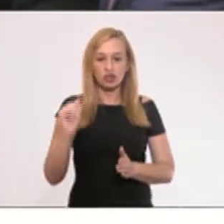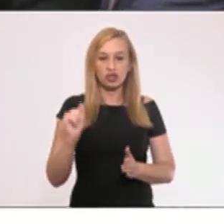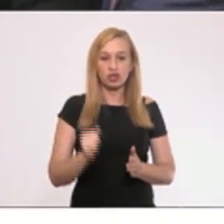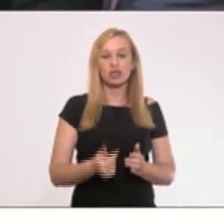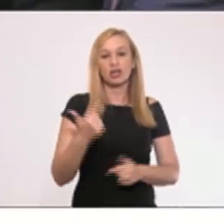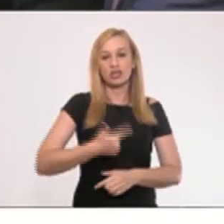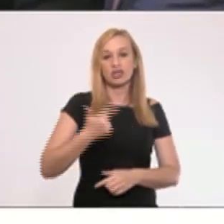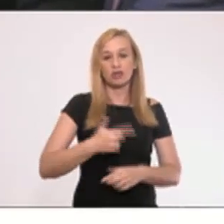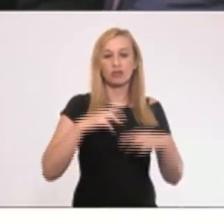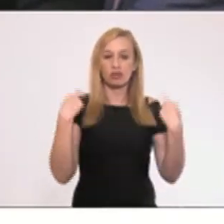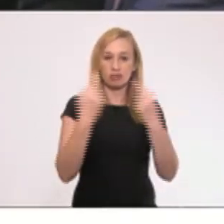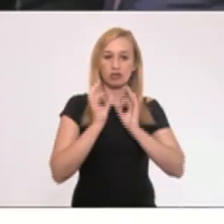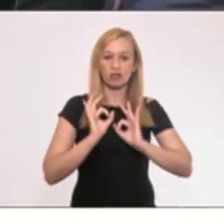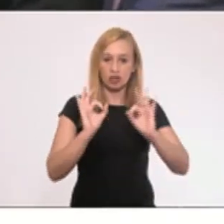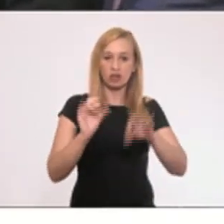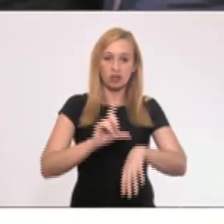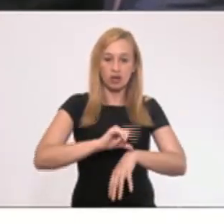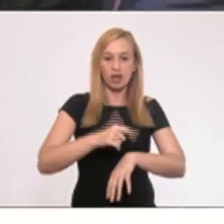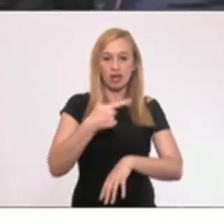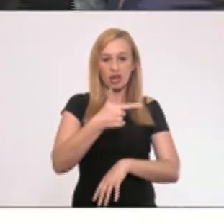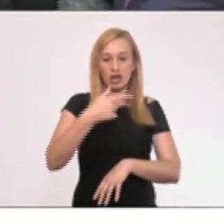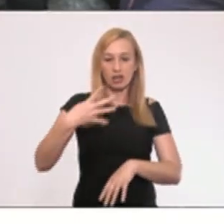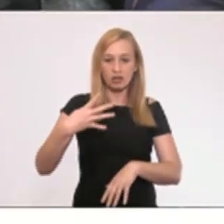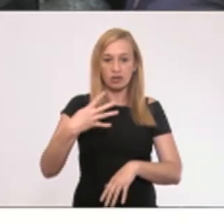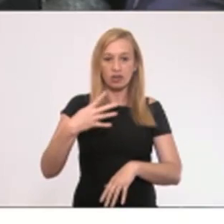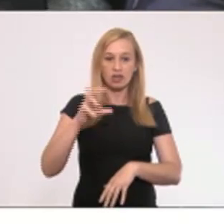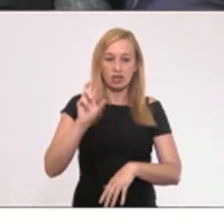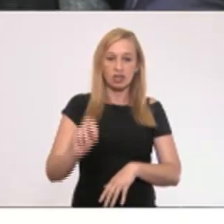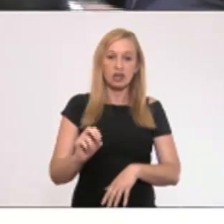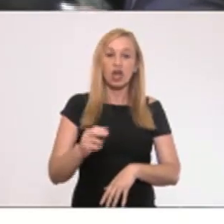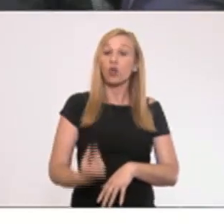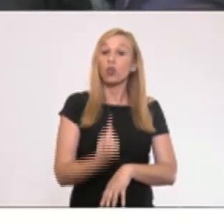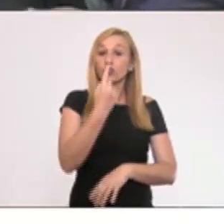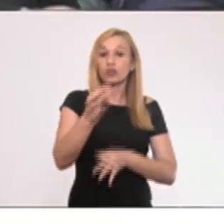de 14h50. Peço autorização plenária,